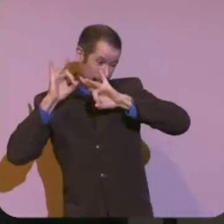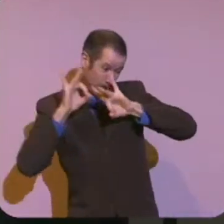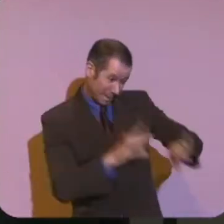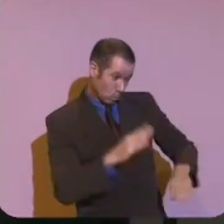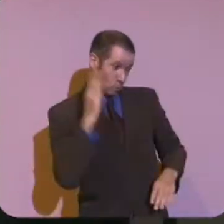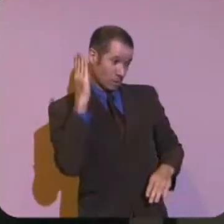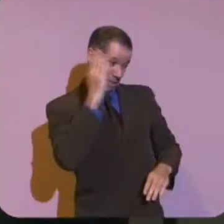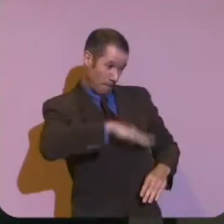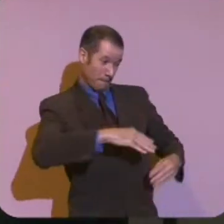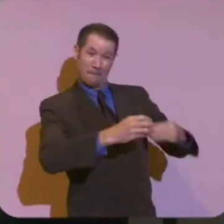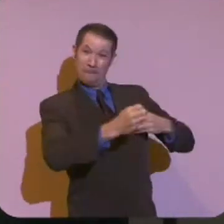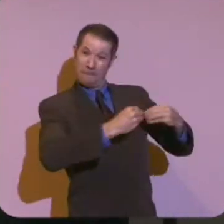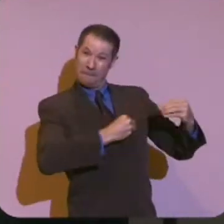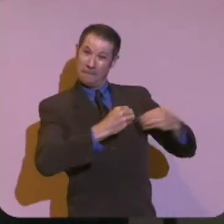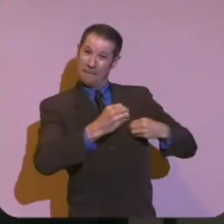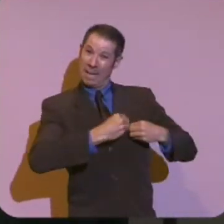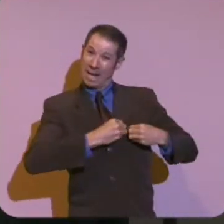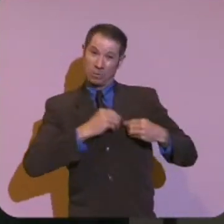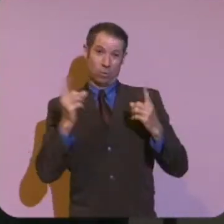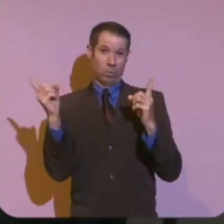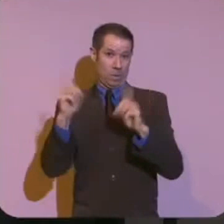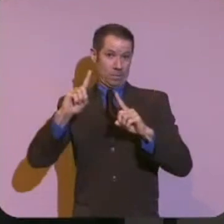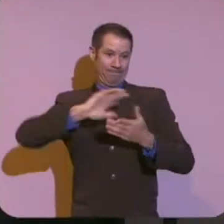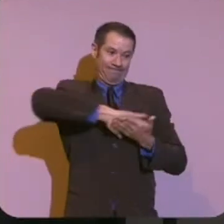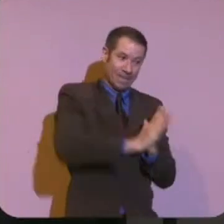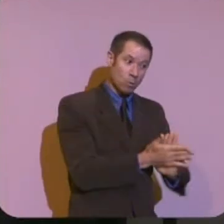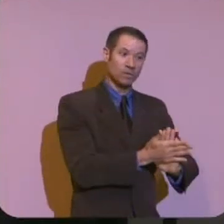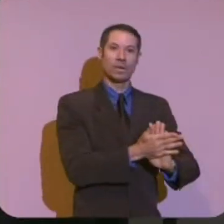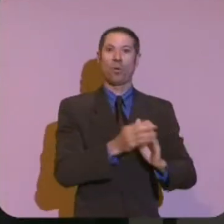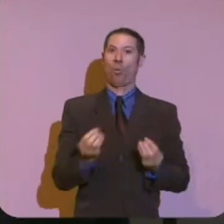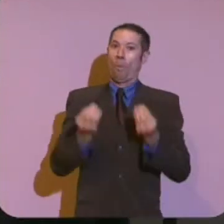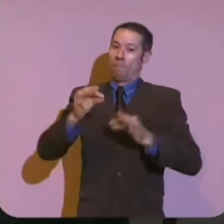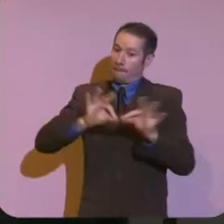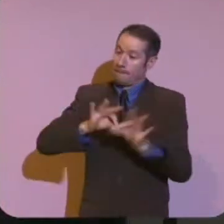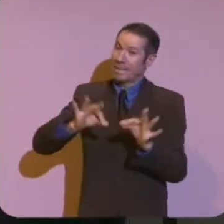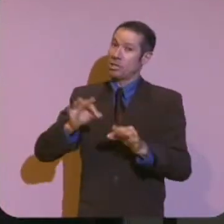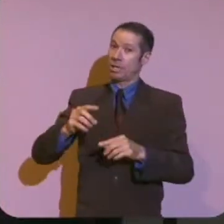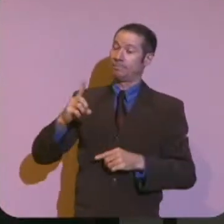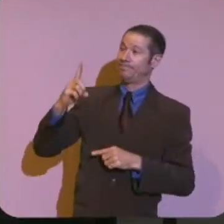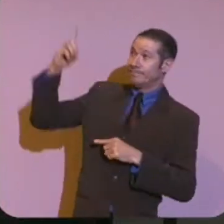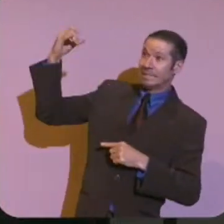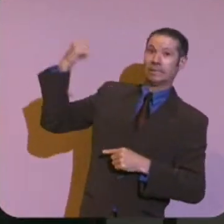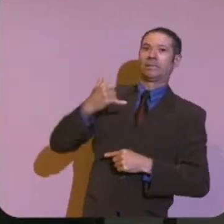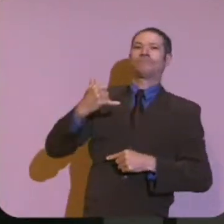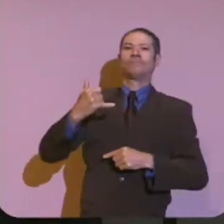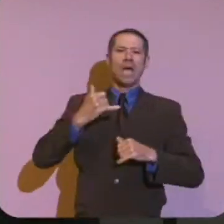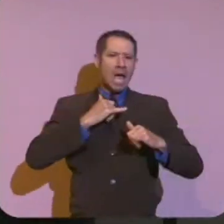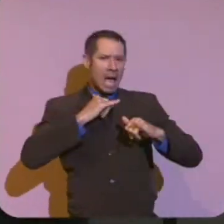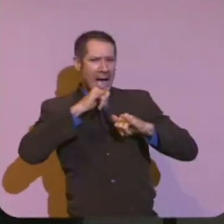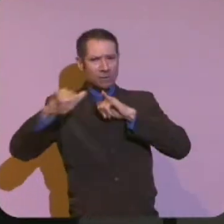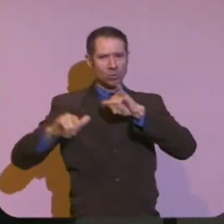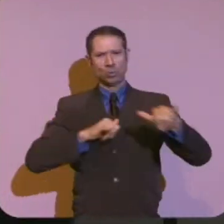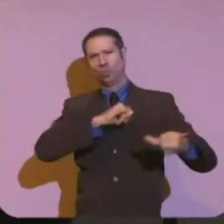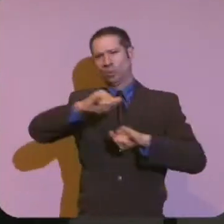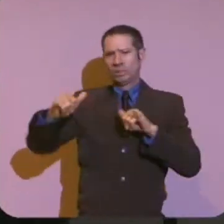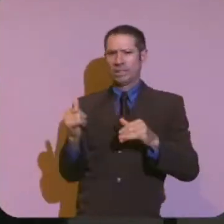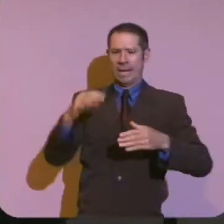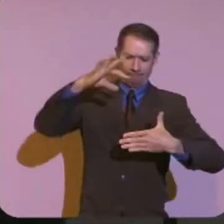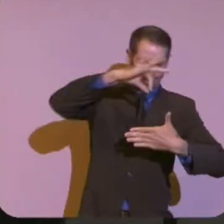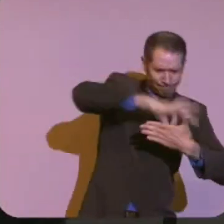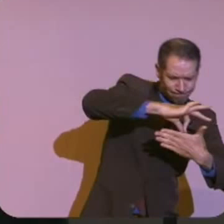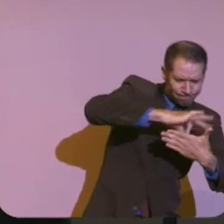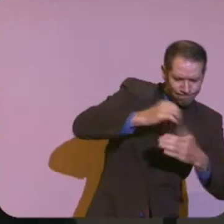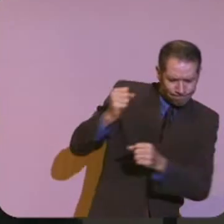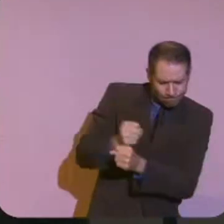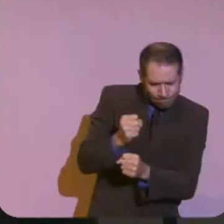maus caminhos, não a destruirei como havia planejado. E se eu anunciar que plantarei, edificarei